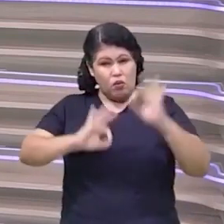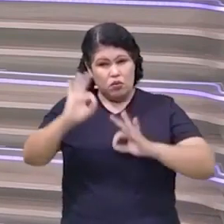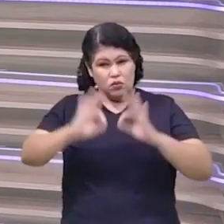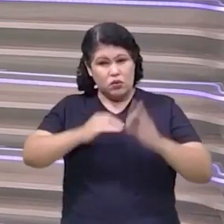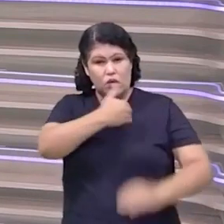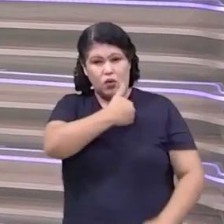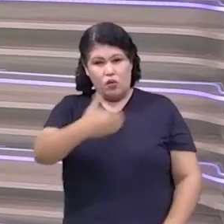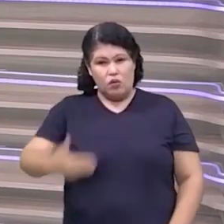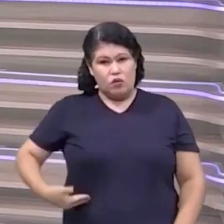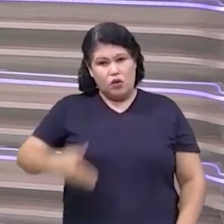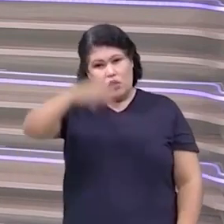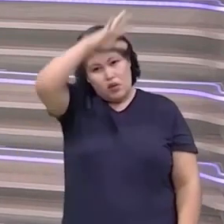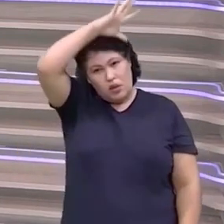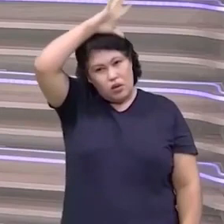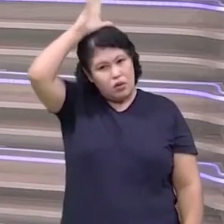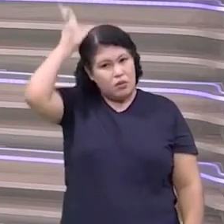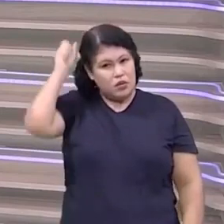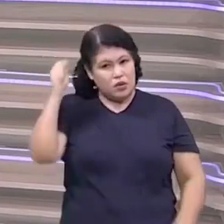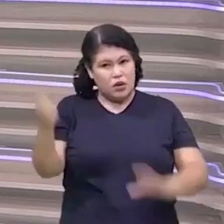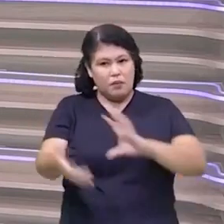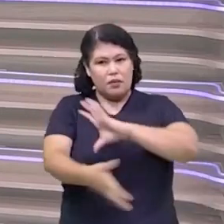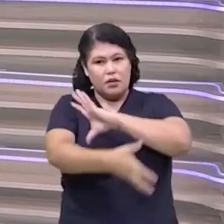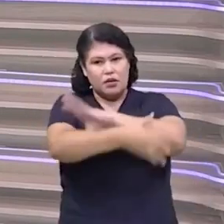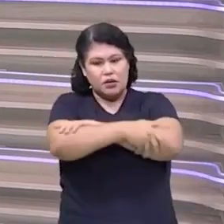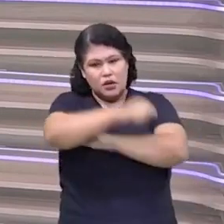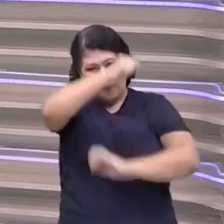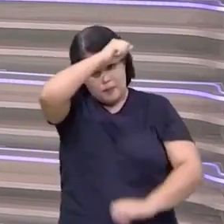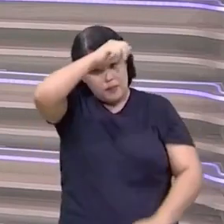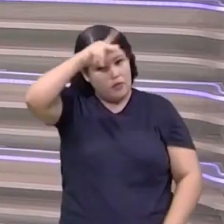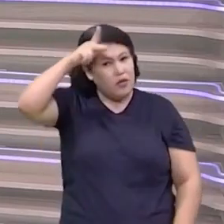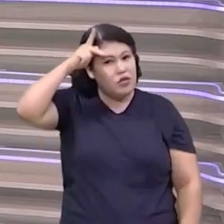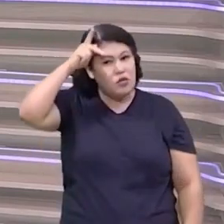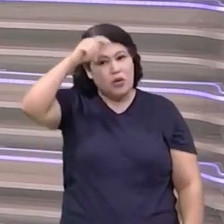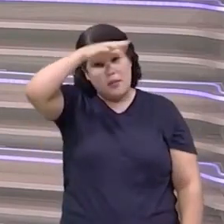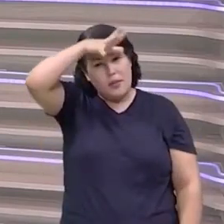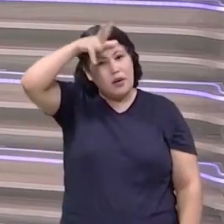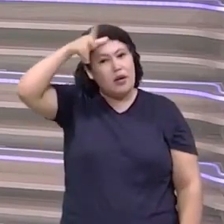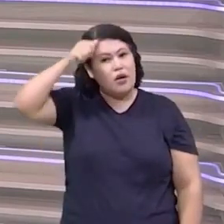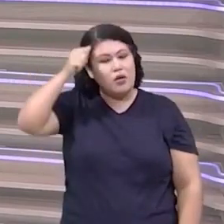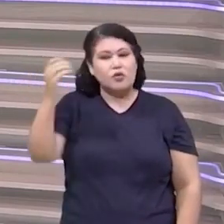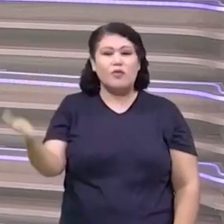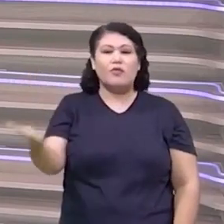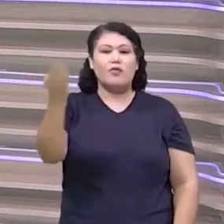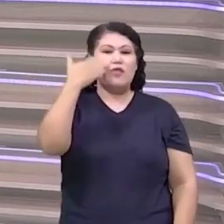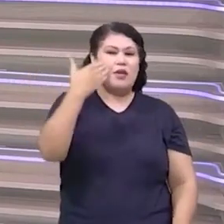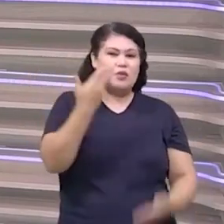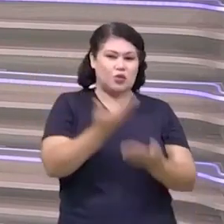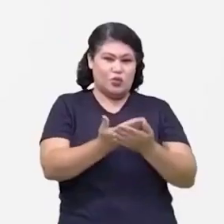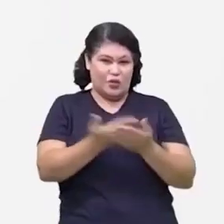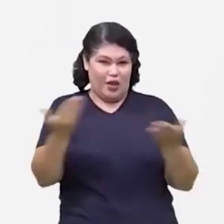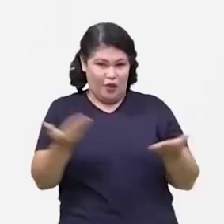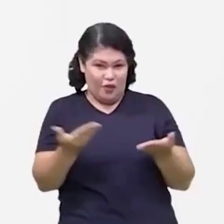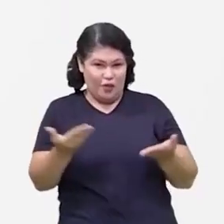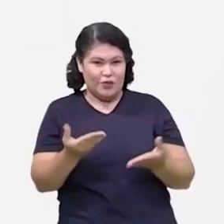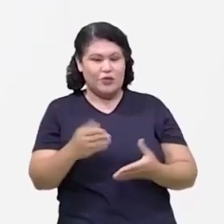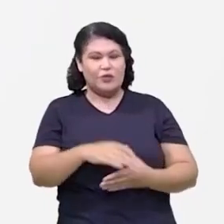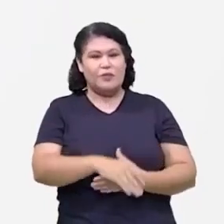do Estado do Amazonas em parceria com a Prefeitura Municipal de Manaus. Vamos lá para a nossa aula de